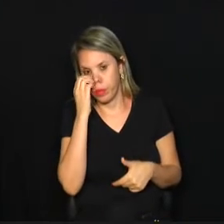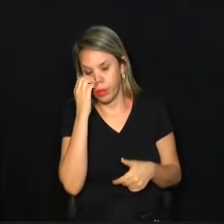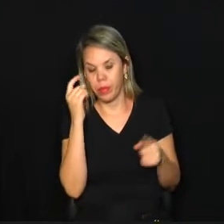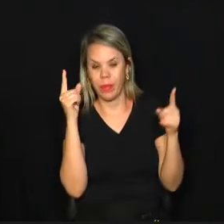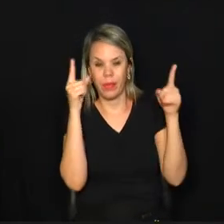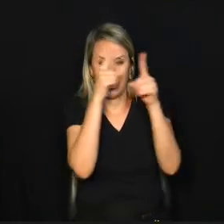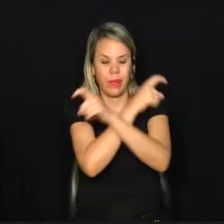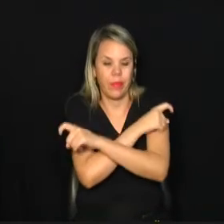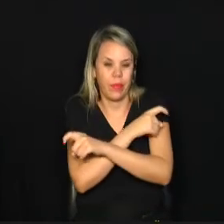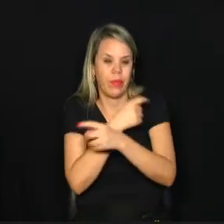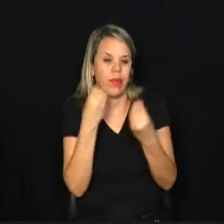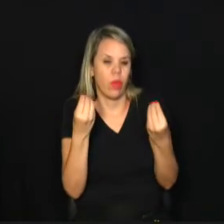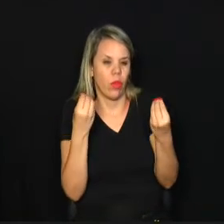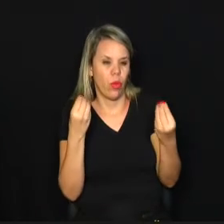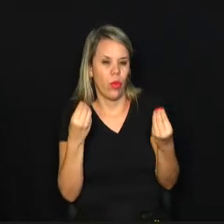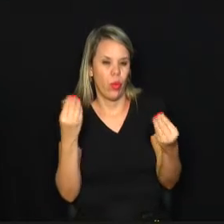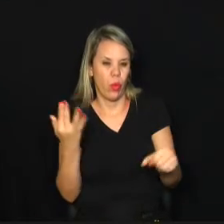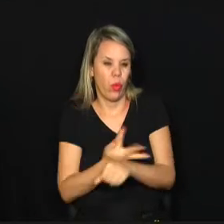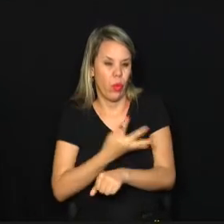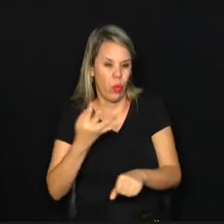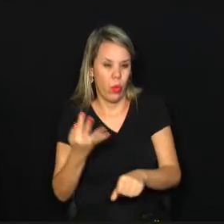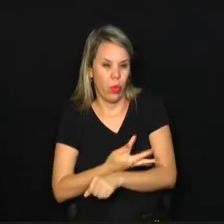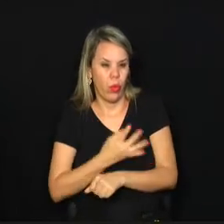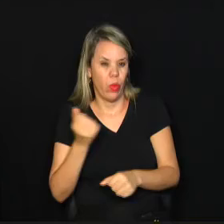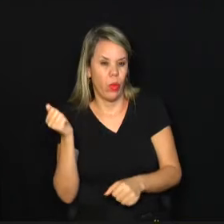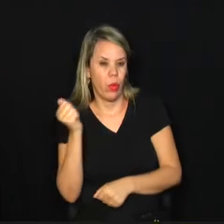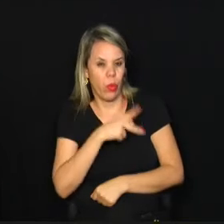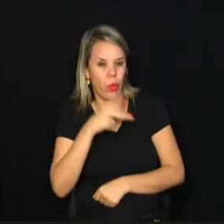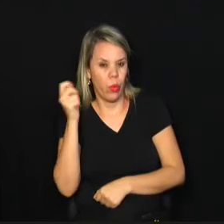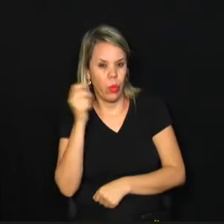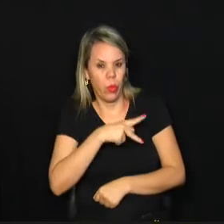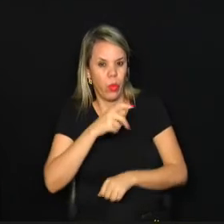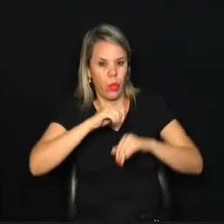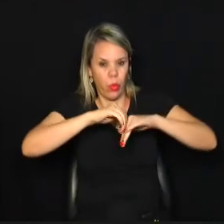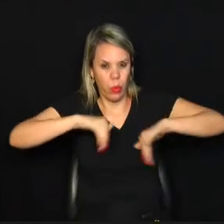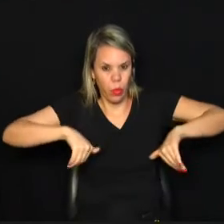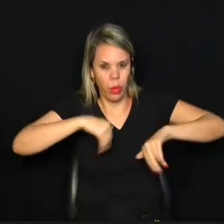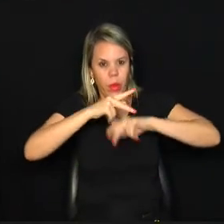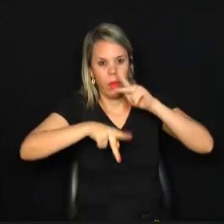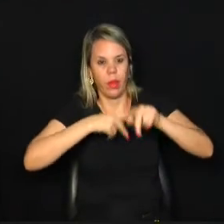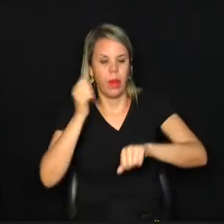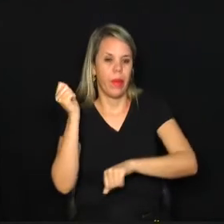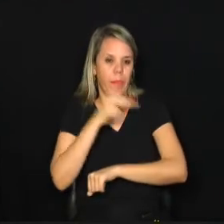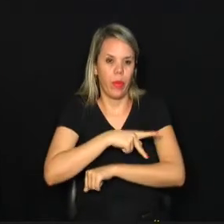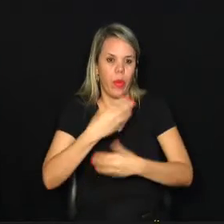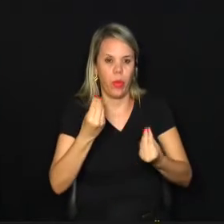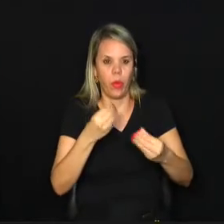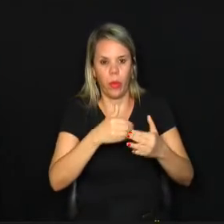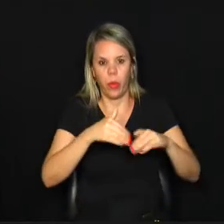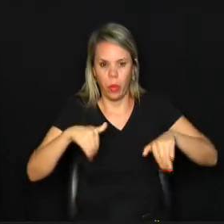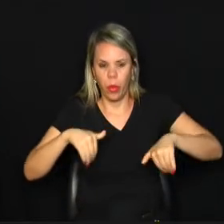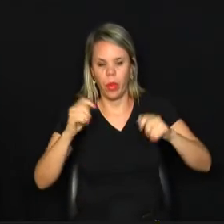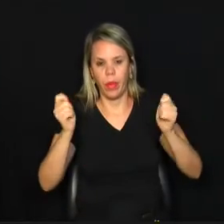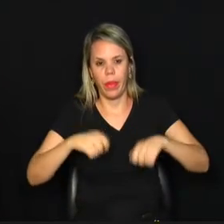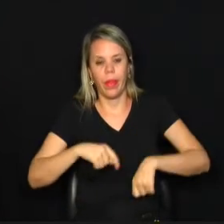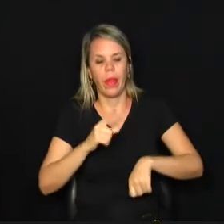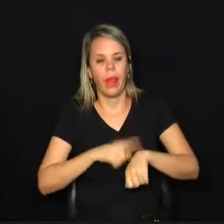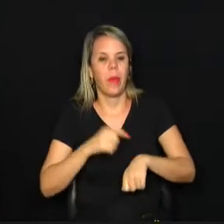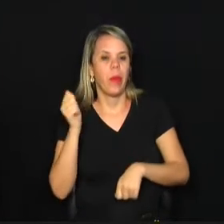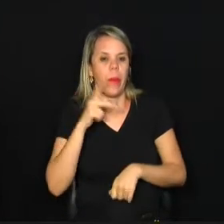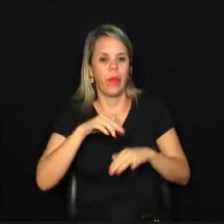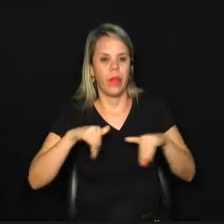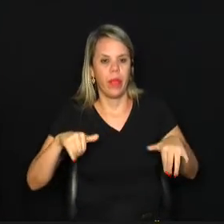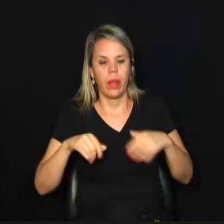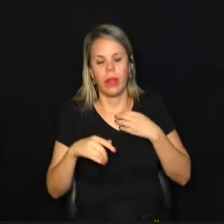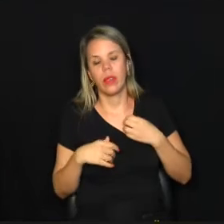complicada, uma situação de muita aposentação, muitas pessoas se aposentando na medida do possível, um